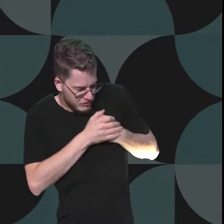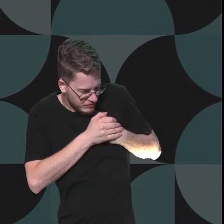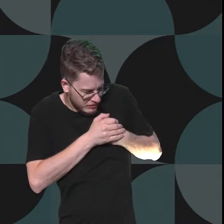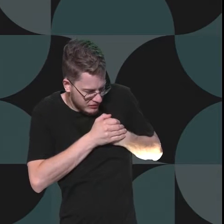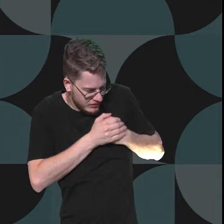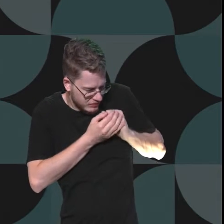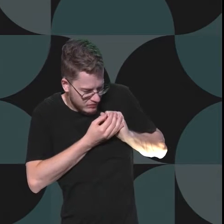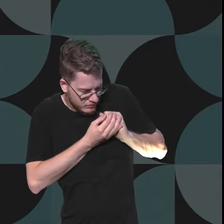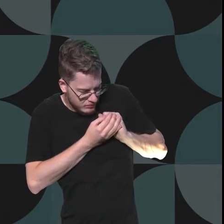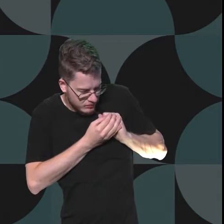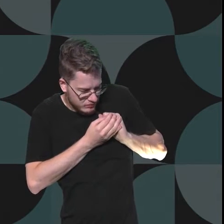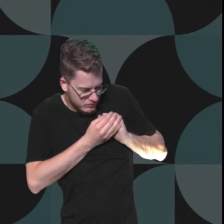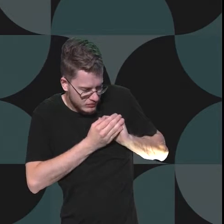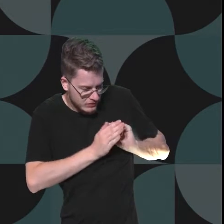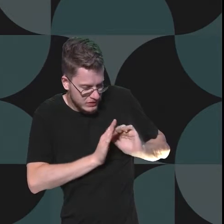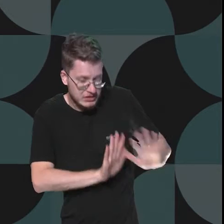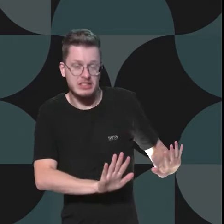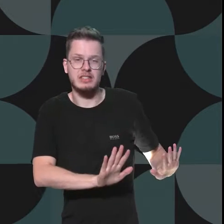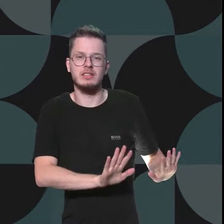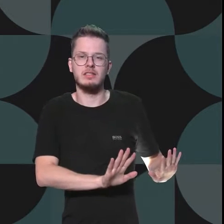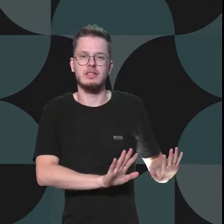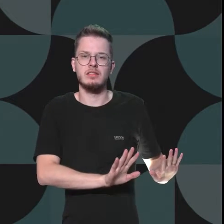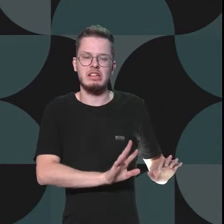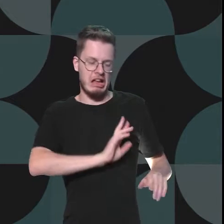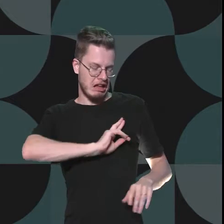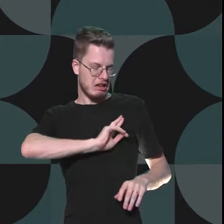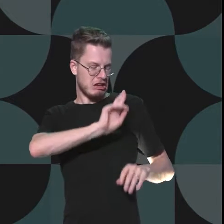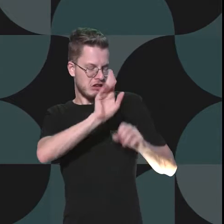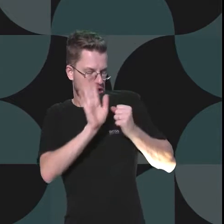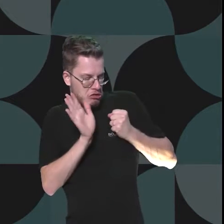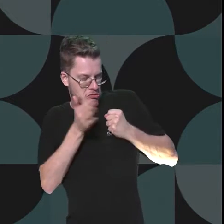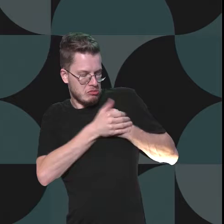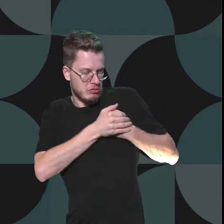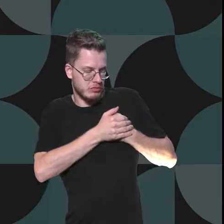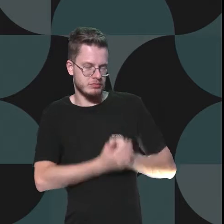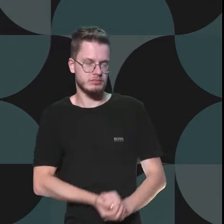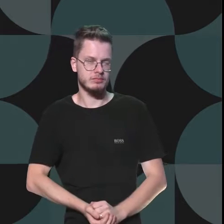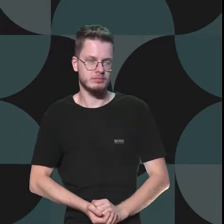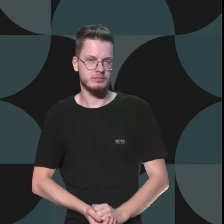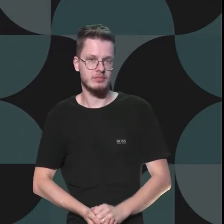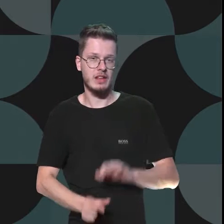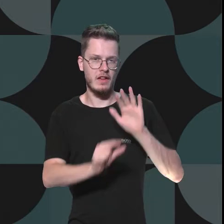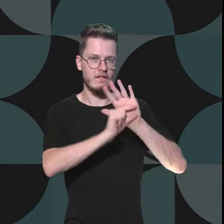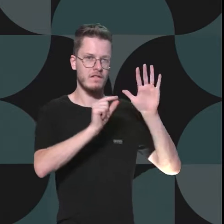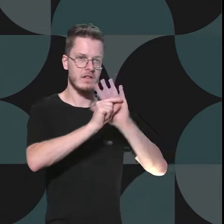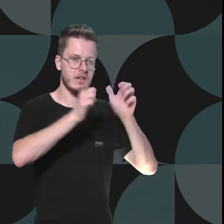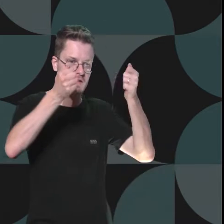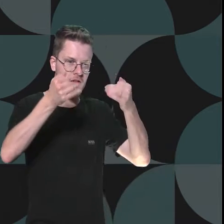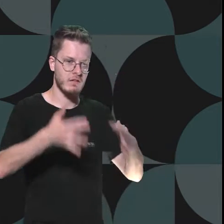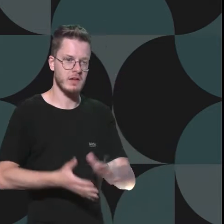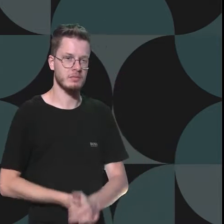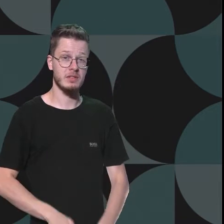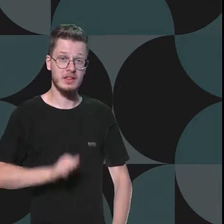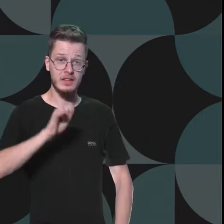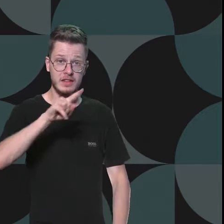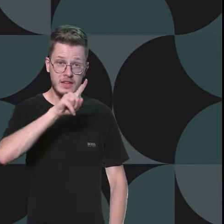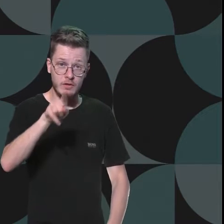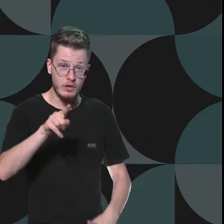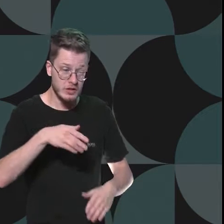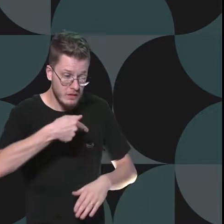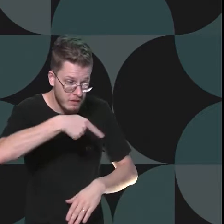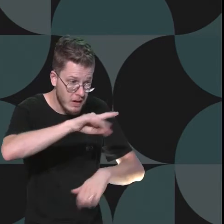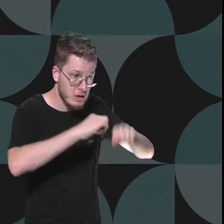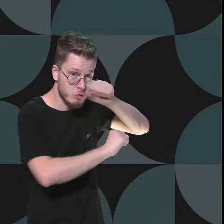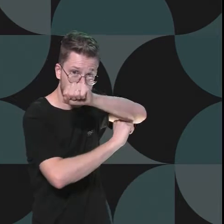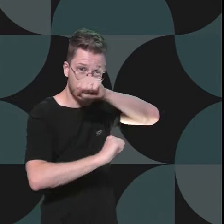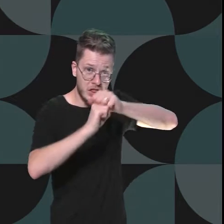sua oferta ao altar, e lá se lembrar que o seu irmão tem alguma coisa contra você, deixe diante do altar a